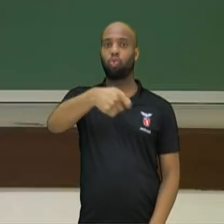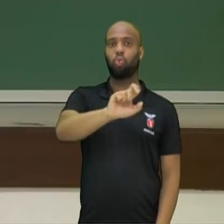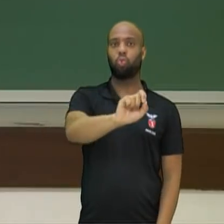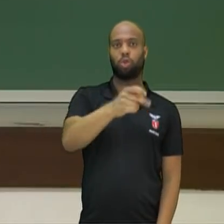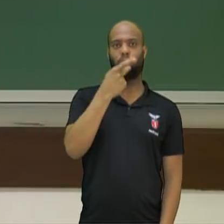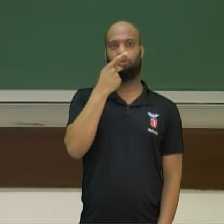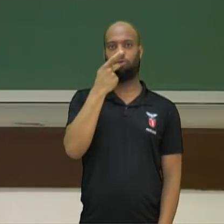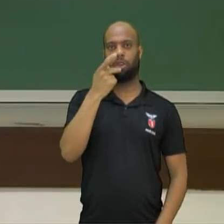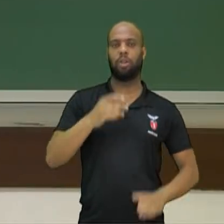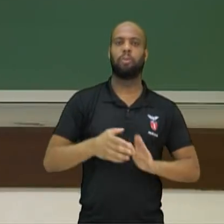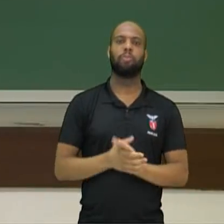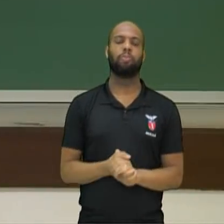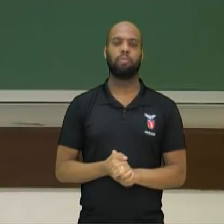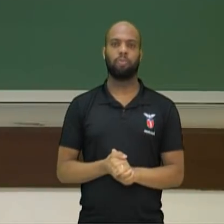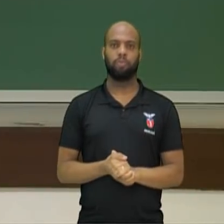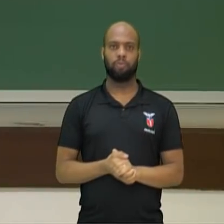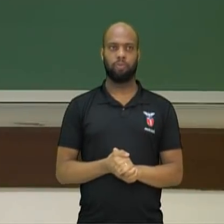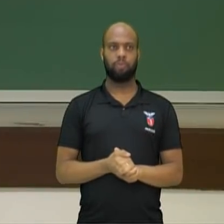falando.